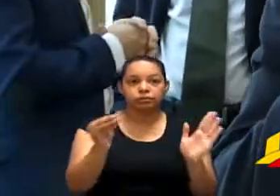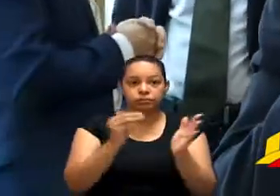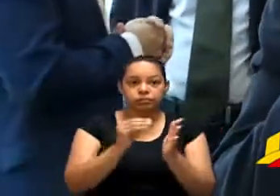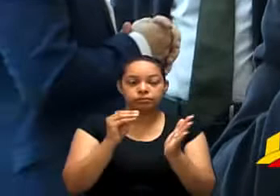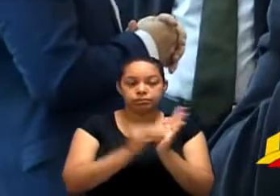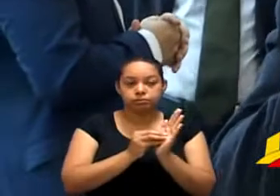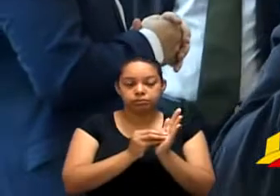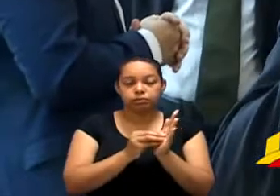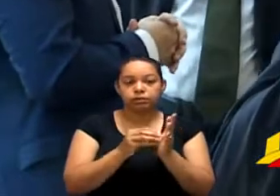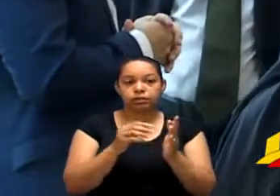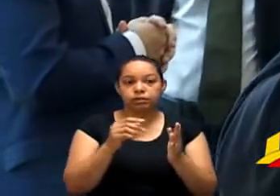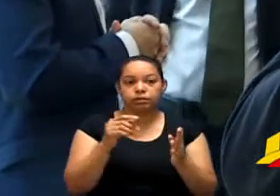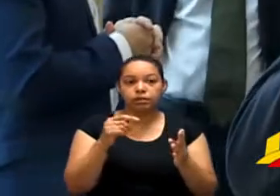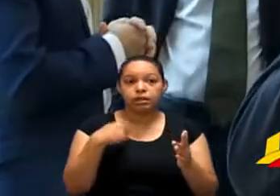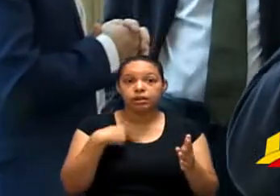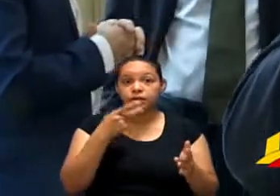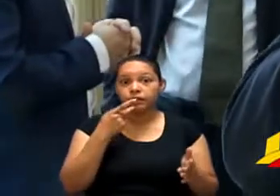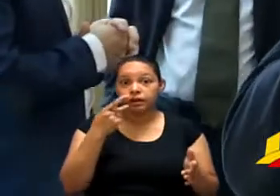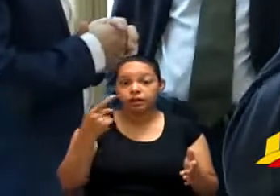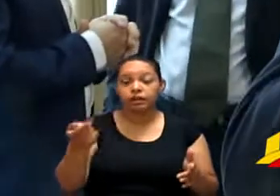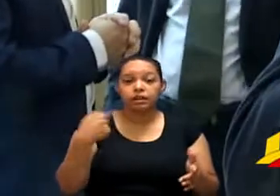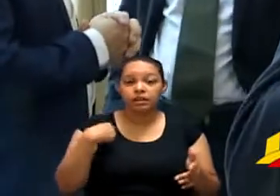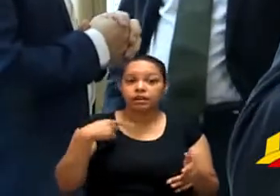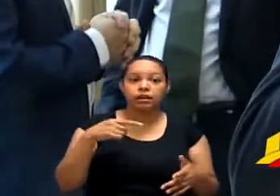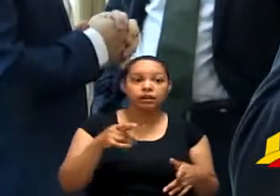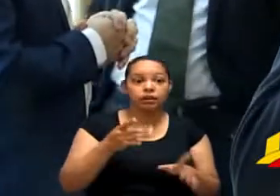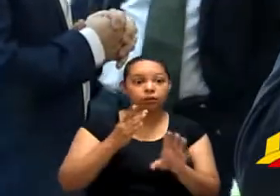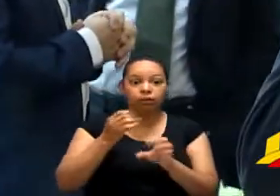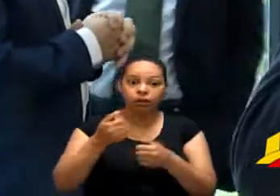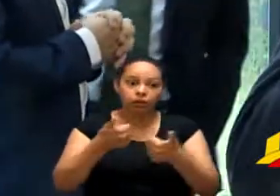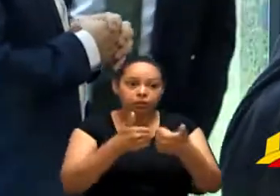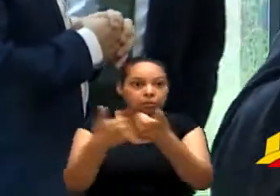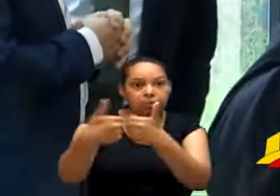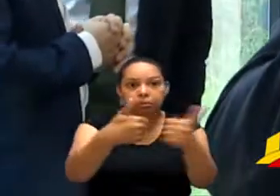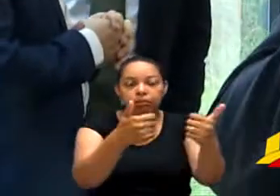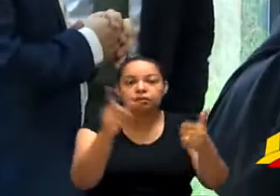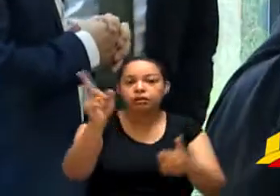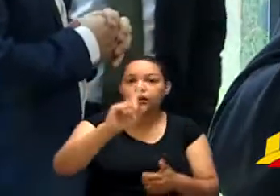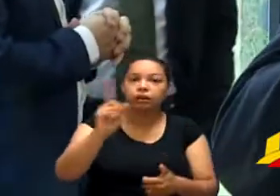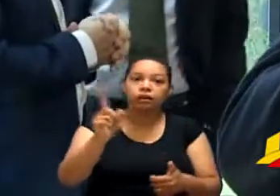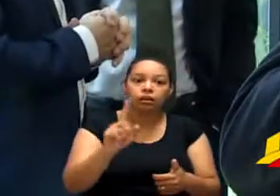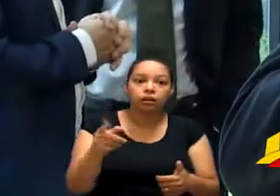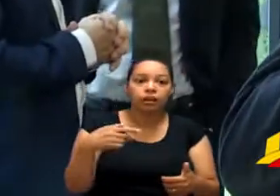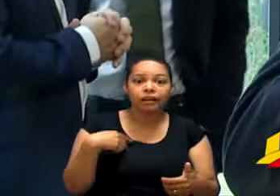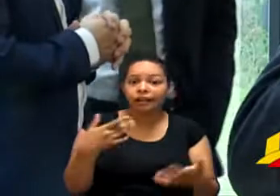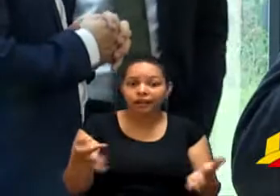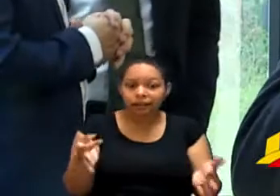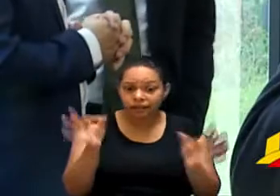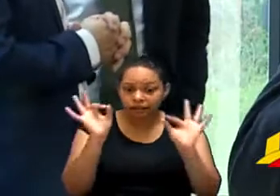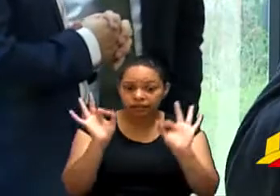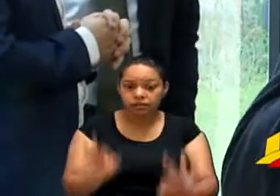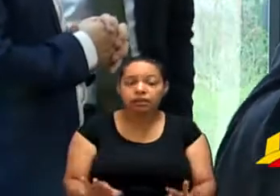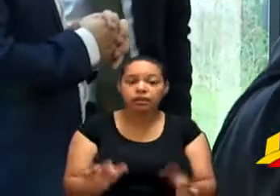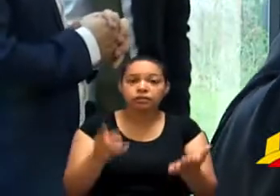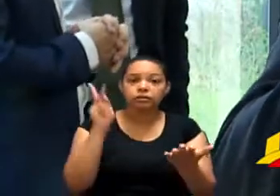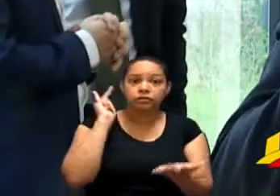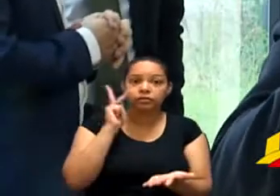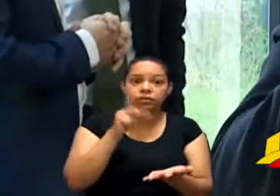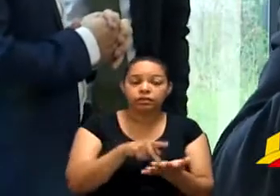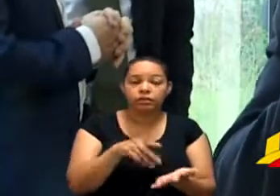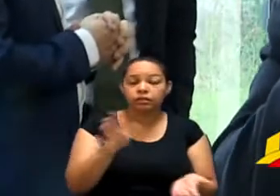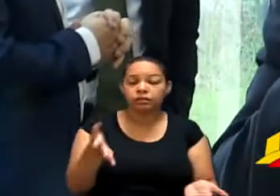eu tô falando isso para você não é não é que tá perseguindo vossa excelência não é porque é prática Nossa que nós já sabemos